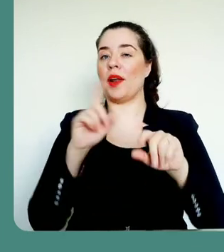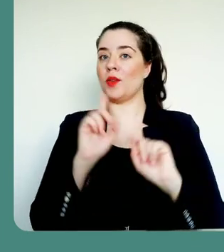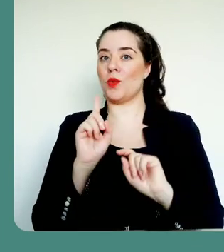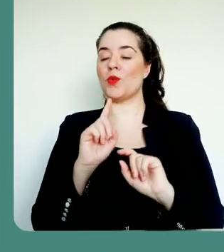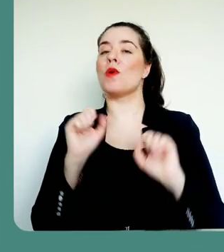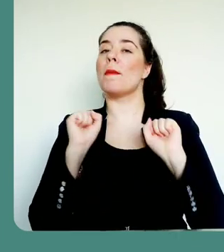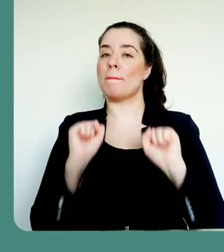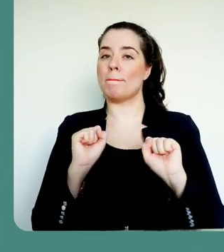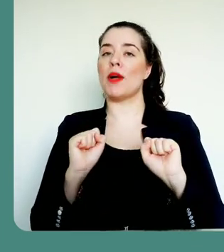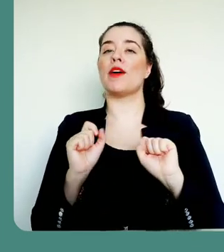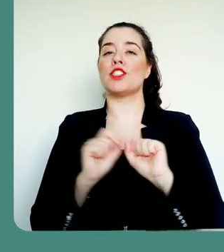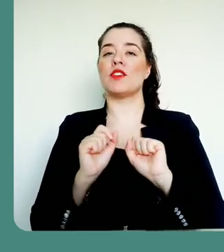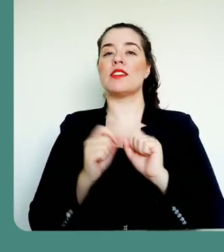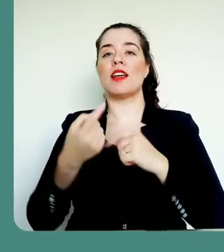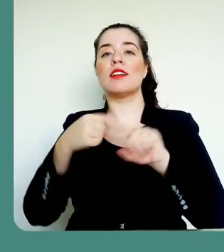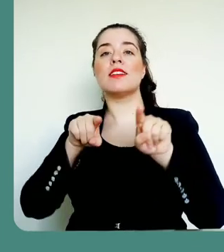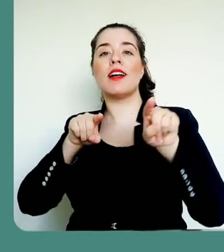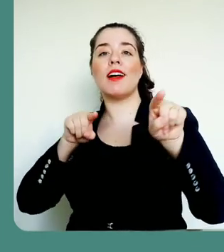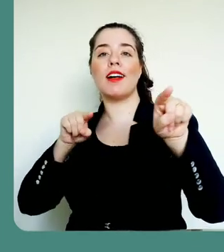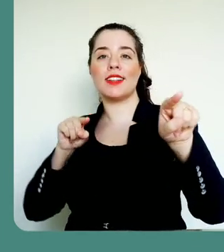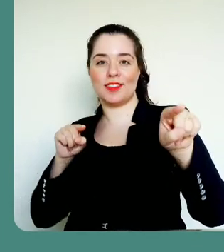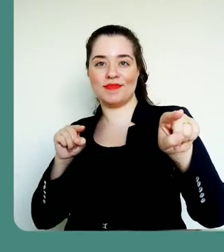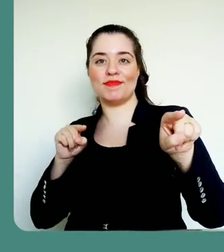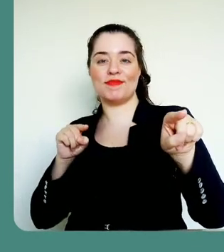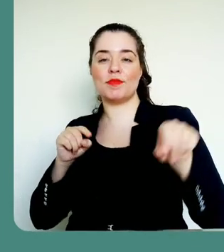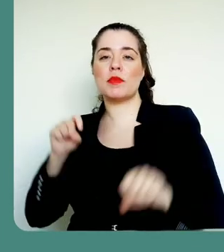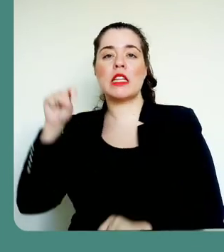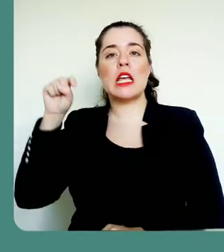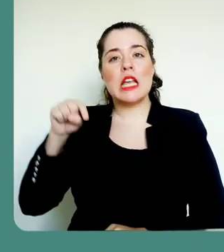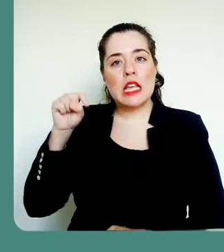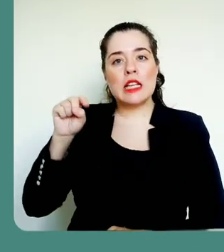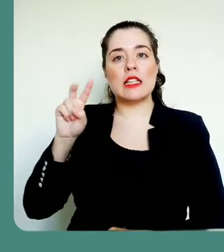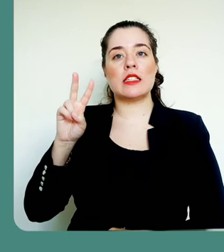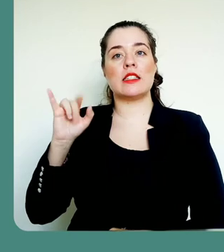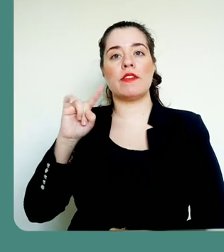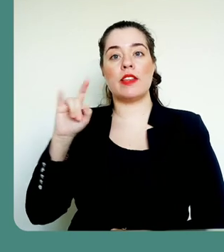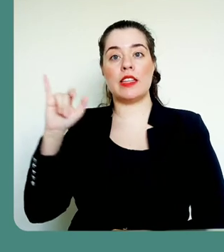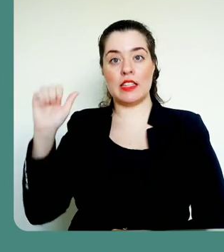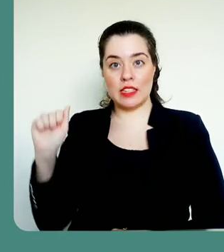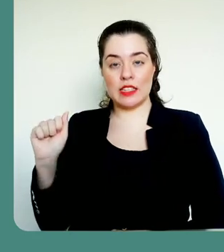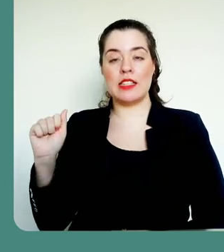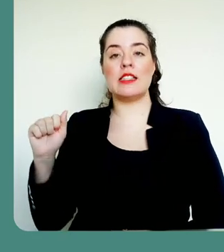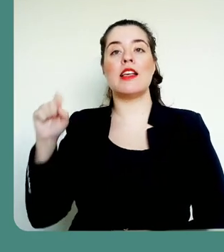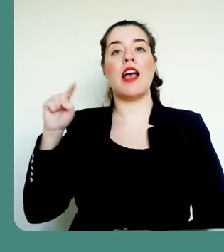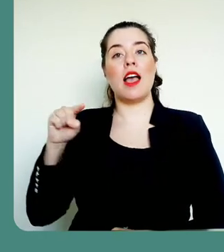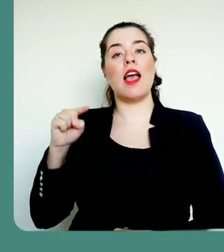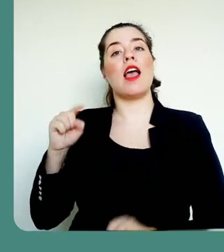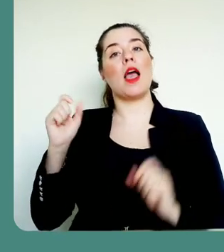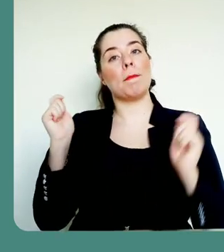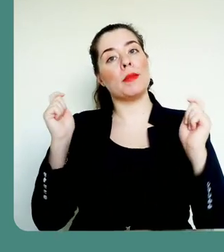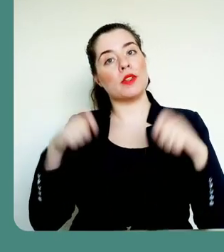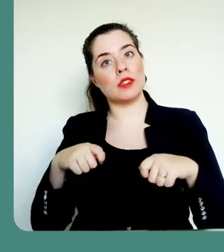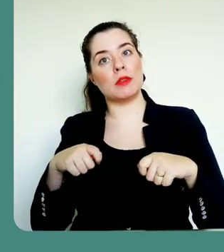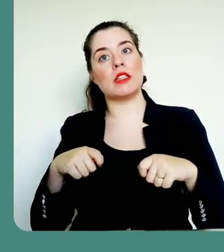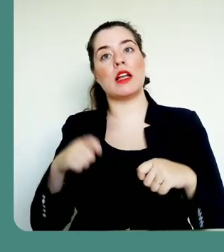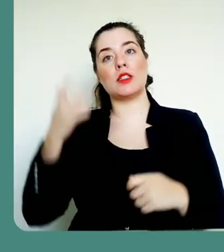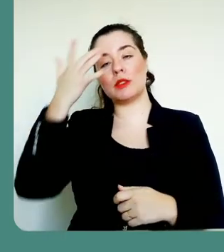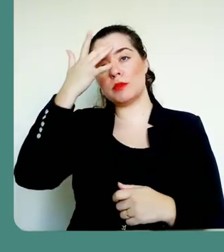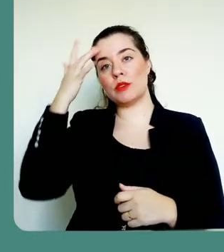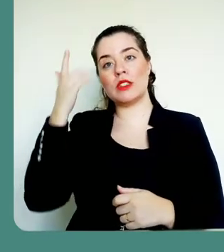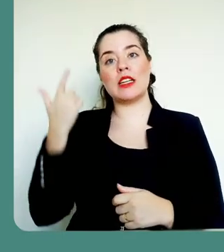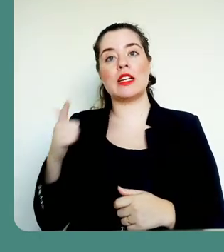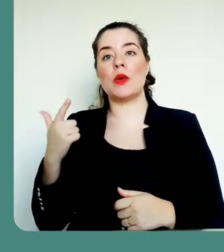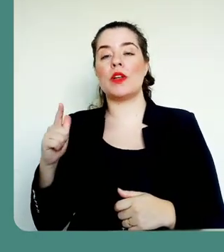pode ser uma atividade assíncrona. O Visia é uma alternativa para quem não tem acesso ao H5P,